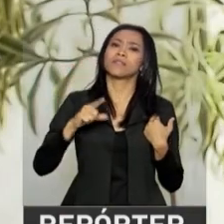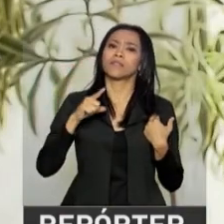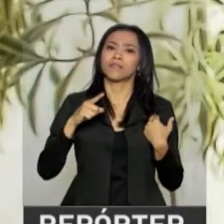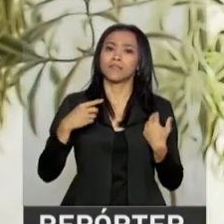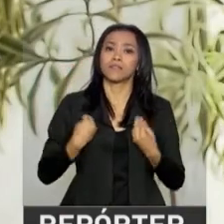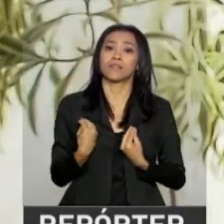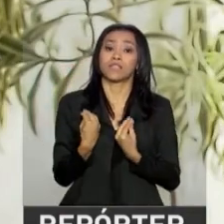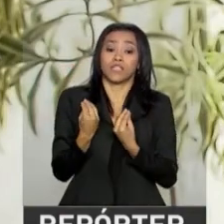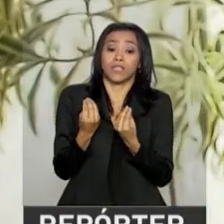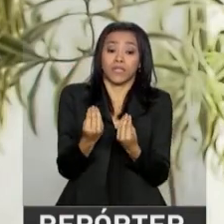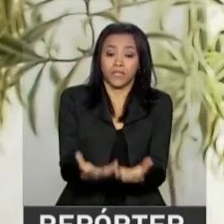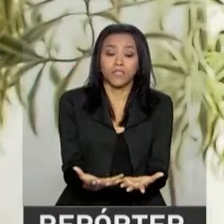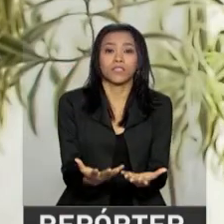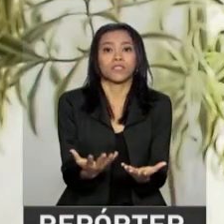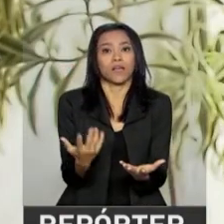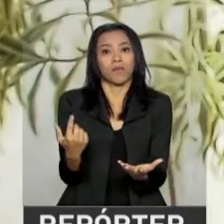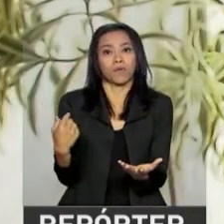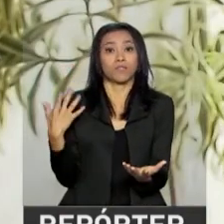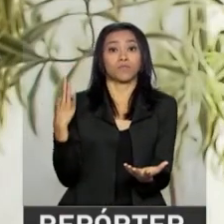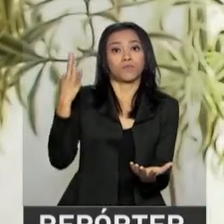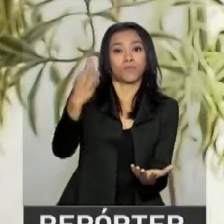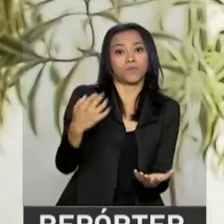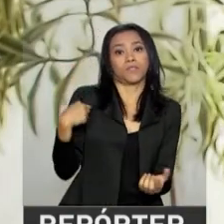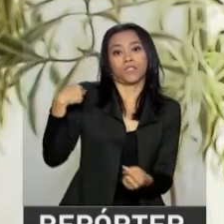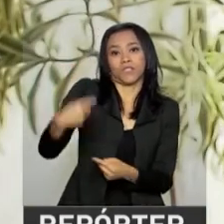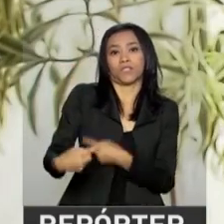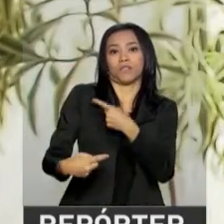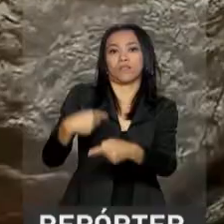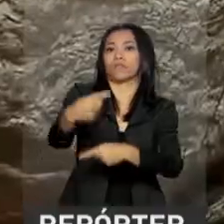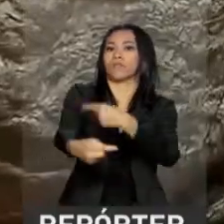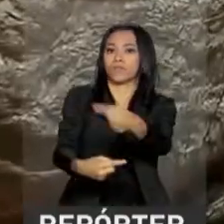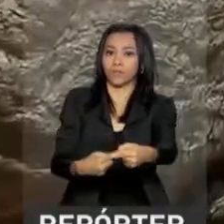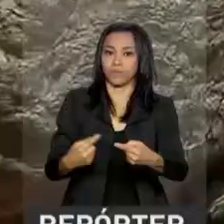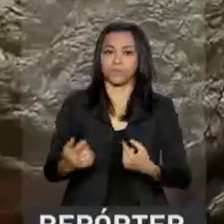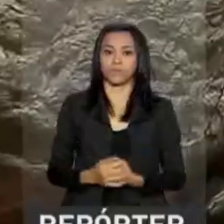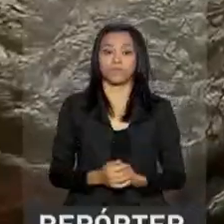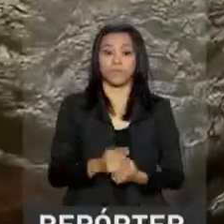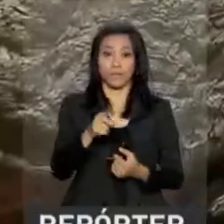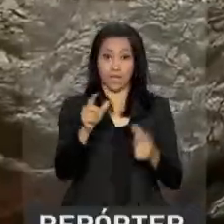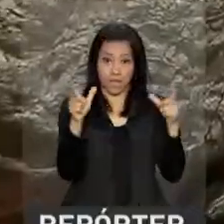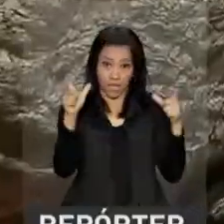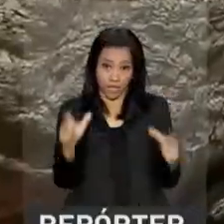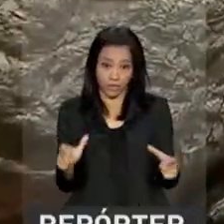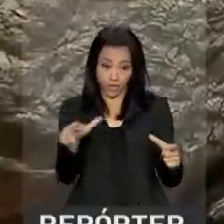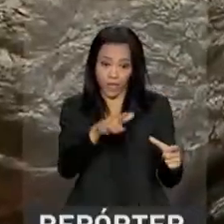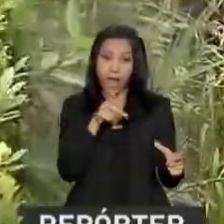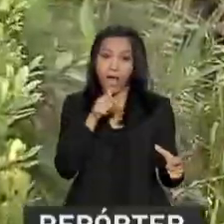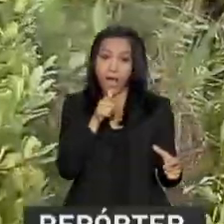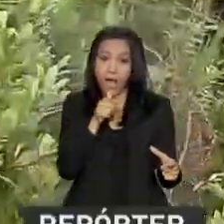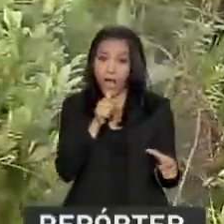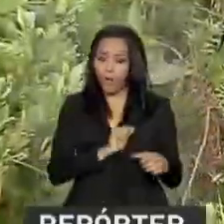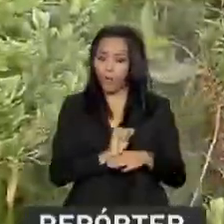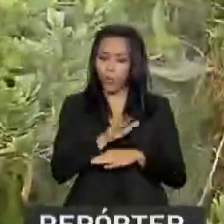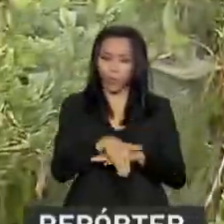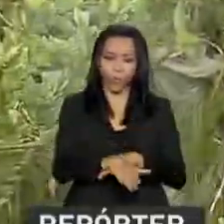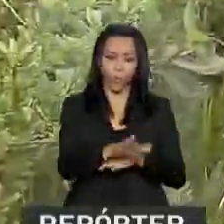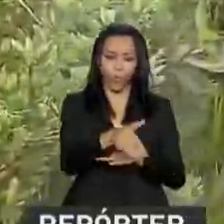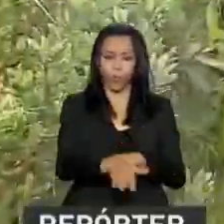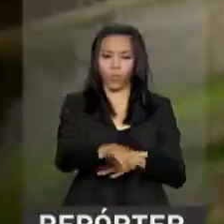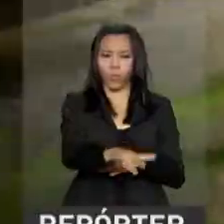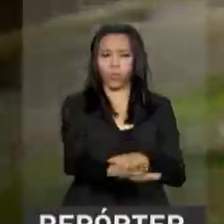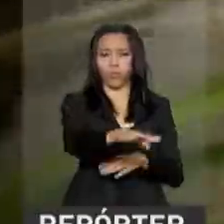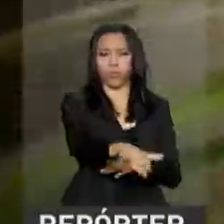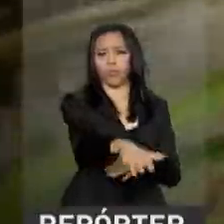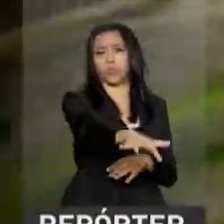gerações cada um se preocupa muito com o meio ambiente aqui a água corre farta são córregos nascentes